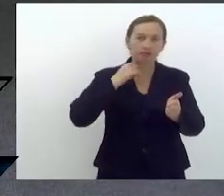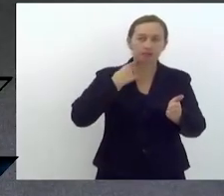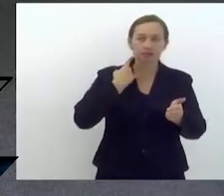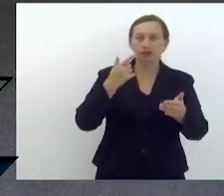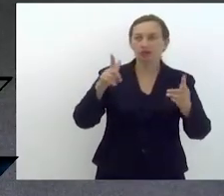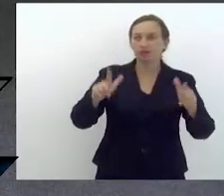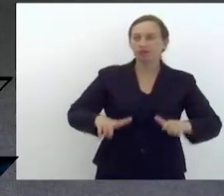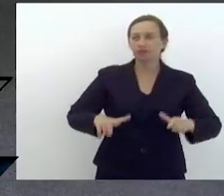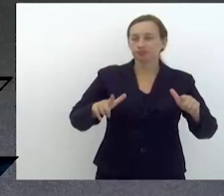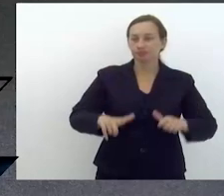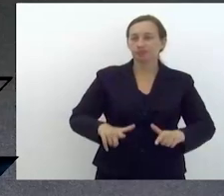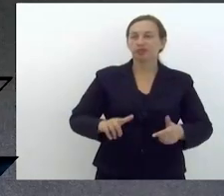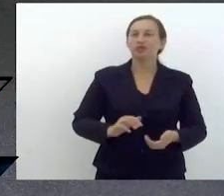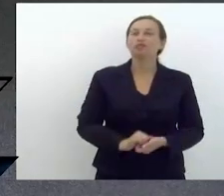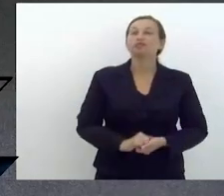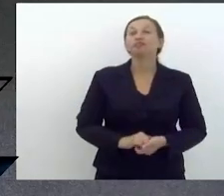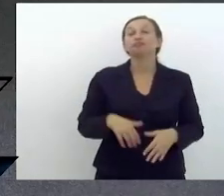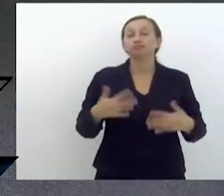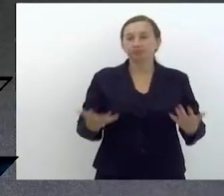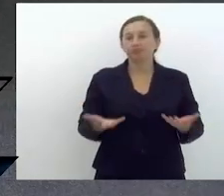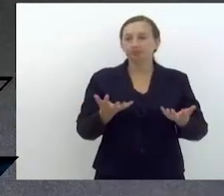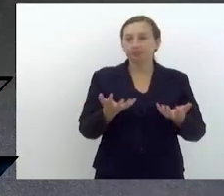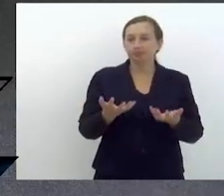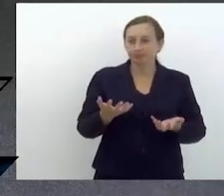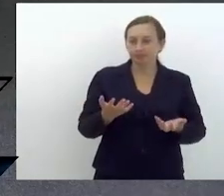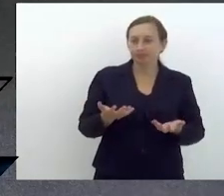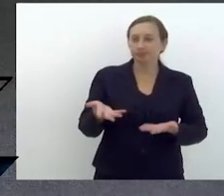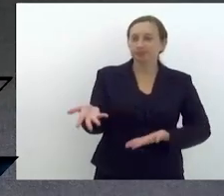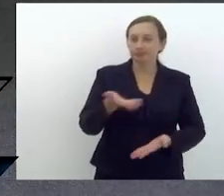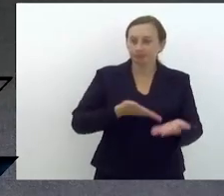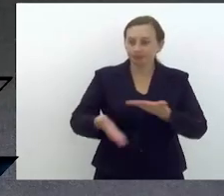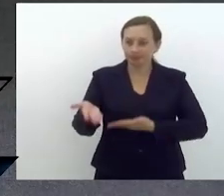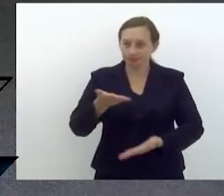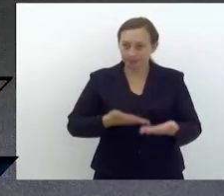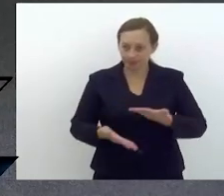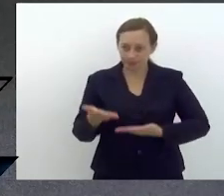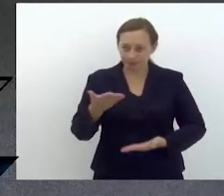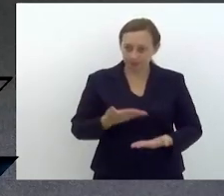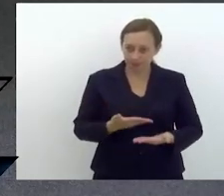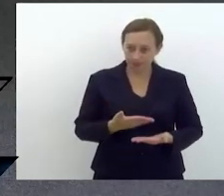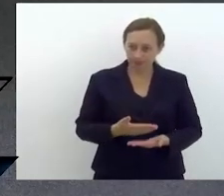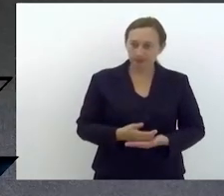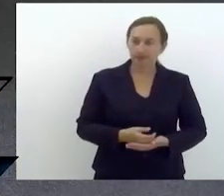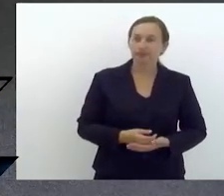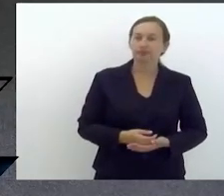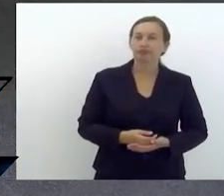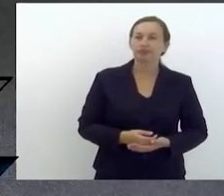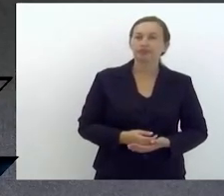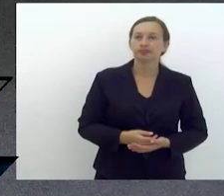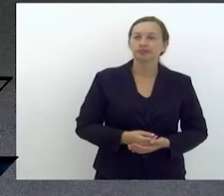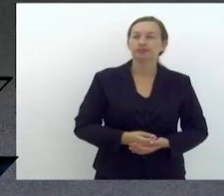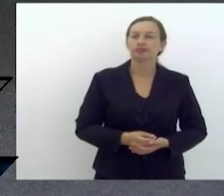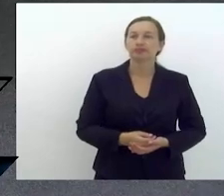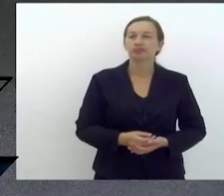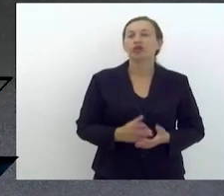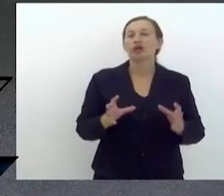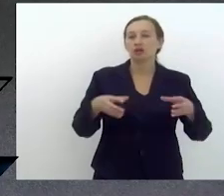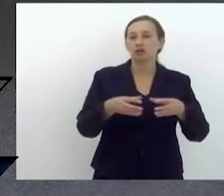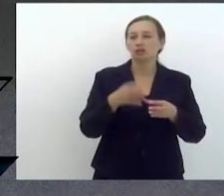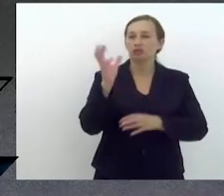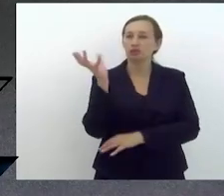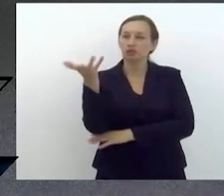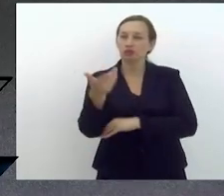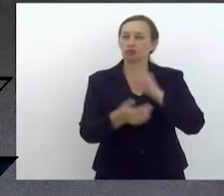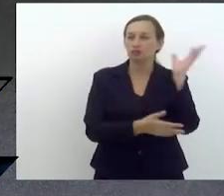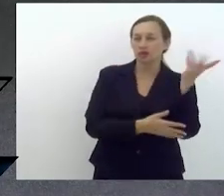Itacuruçá e Mangaratiba Então queria compartilhar com vossa excelência dessa preocupação mas eu acho que a comissão de Meio Ambiente